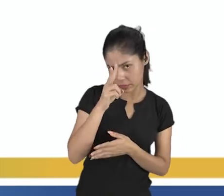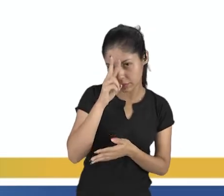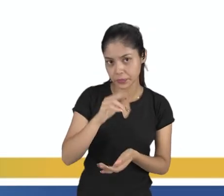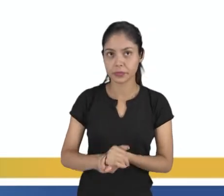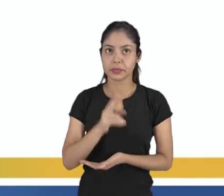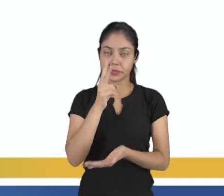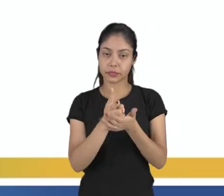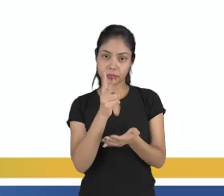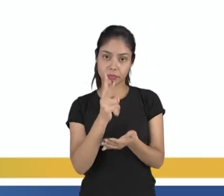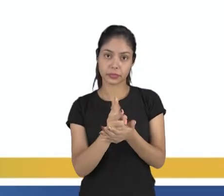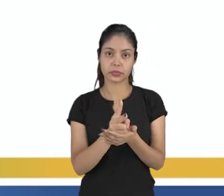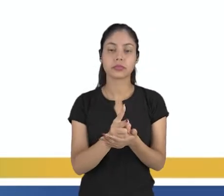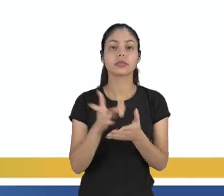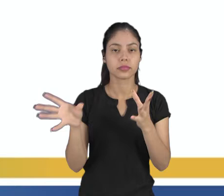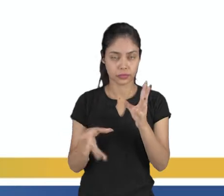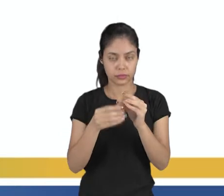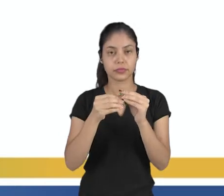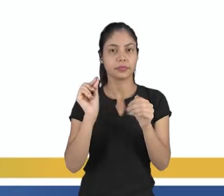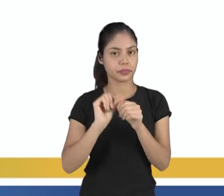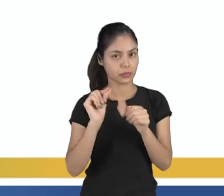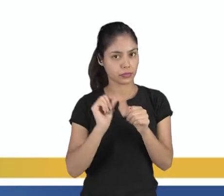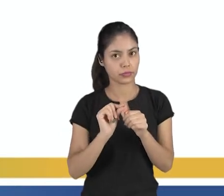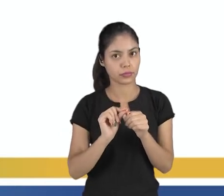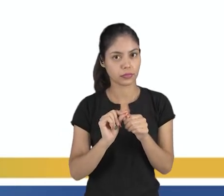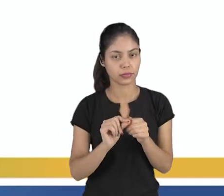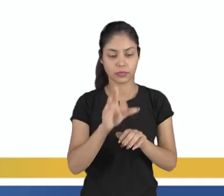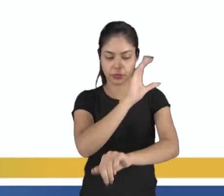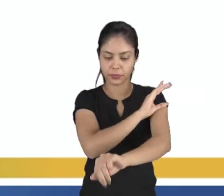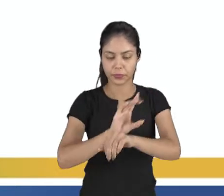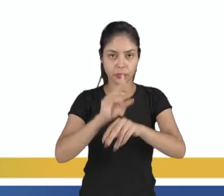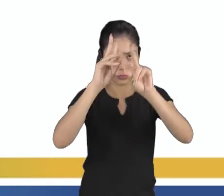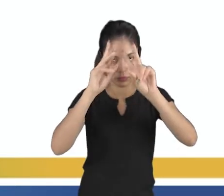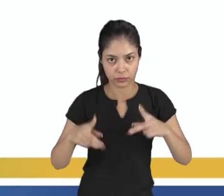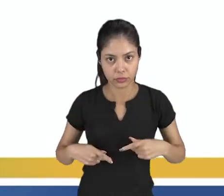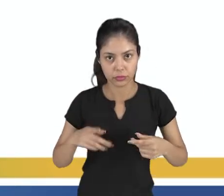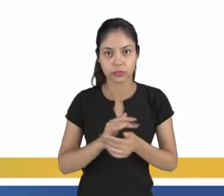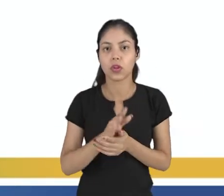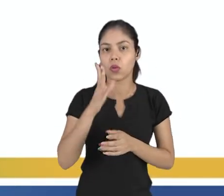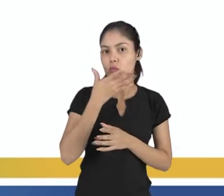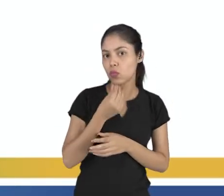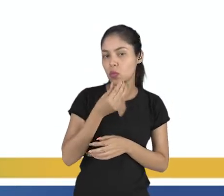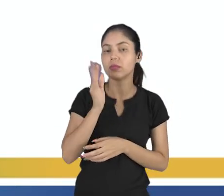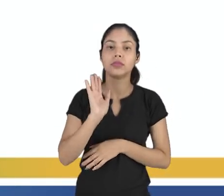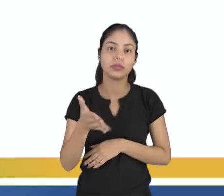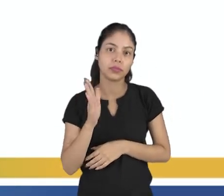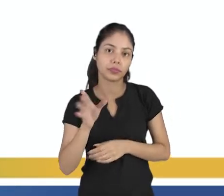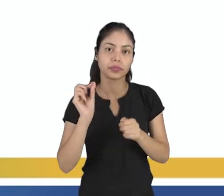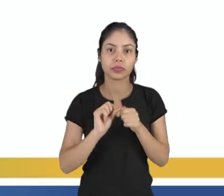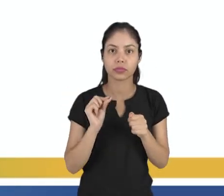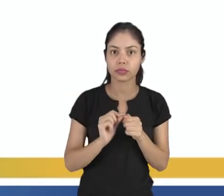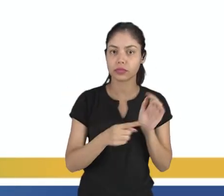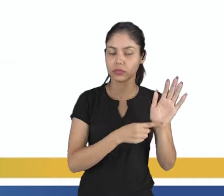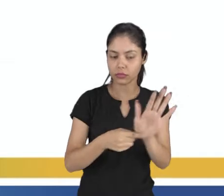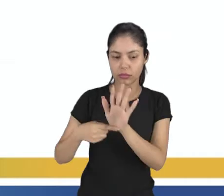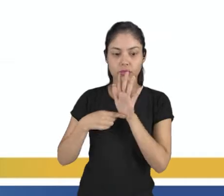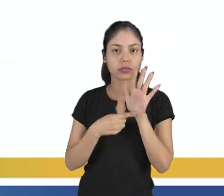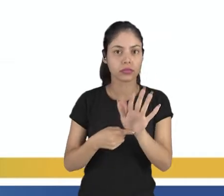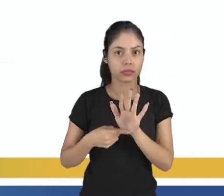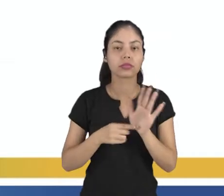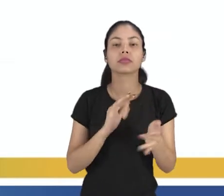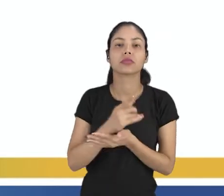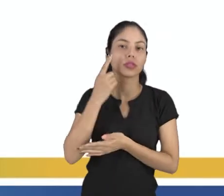música sempre esteve, sempre fez parte da cultura humana. O homem, ele já fazia essas representações,